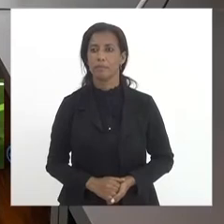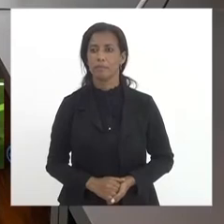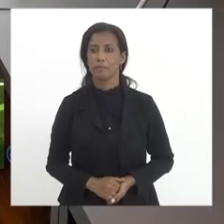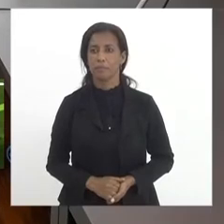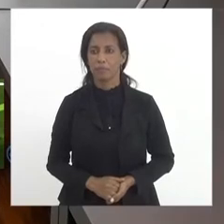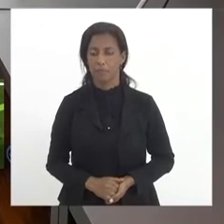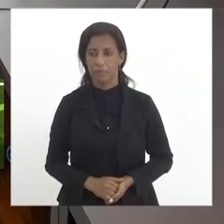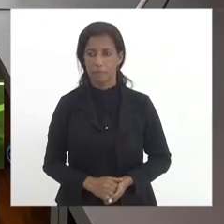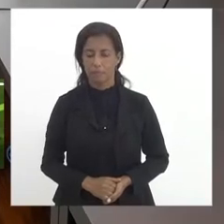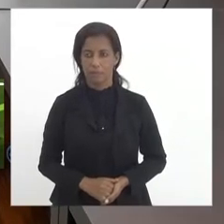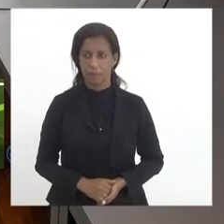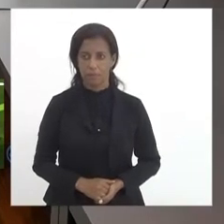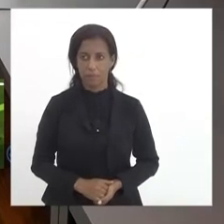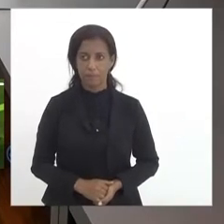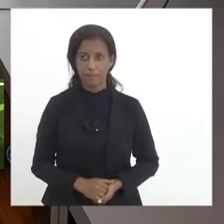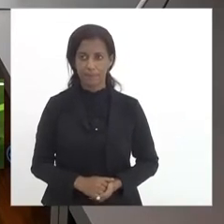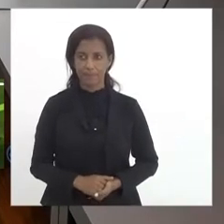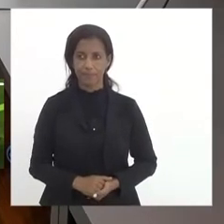Aliás, eu queria...